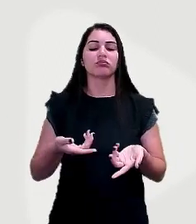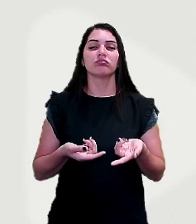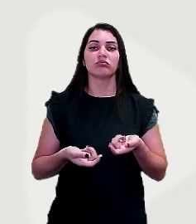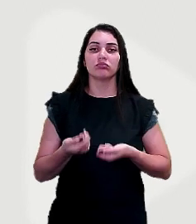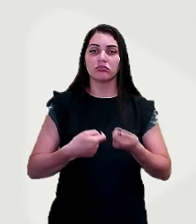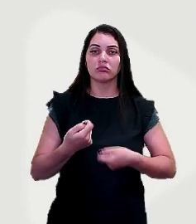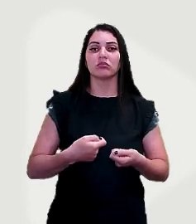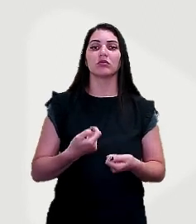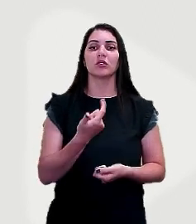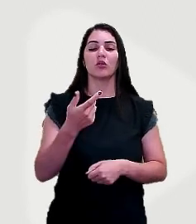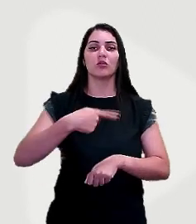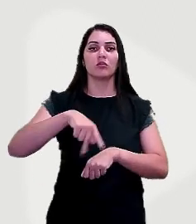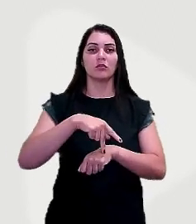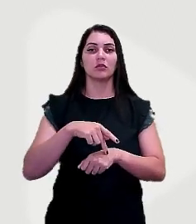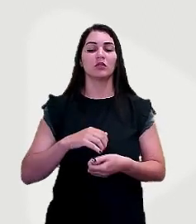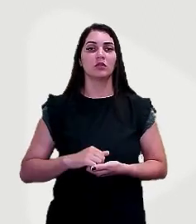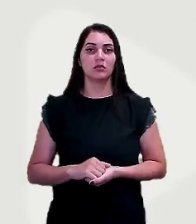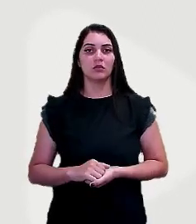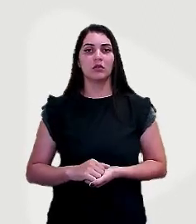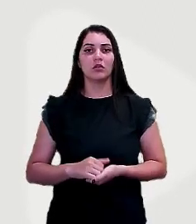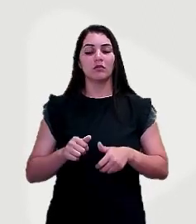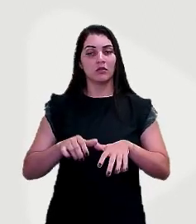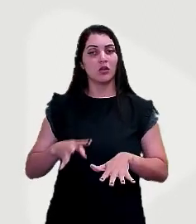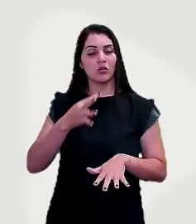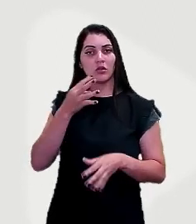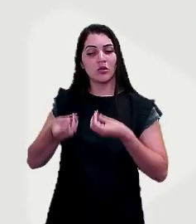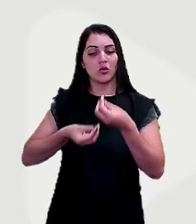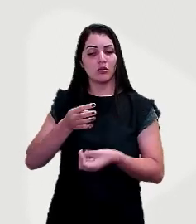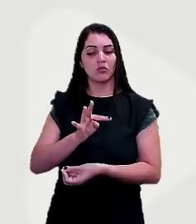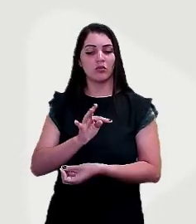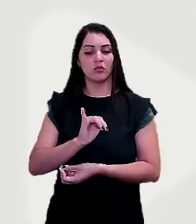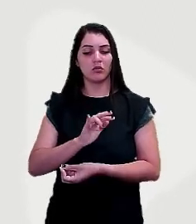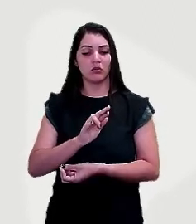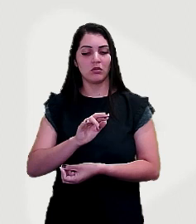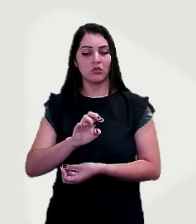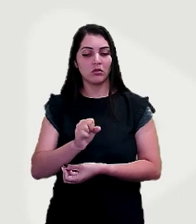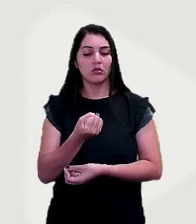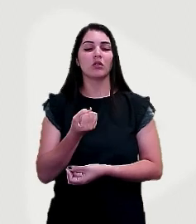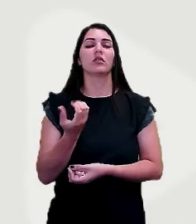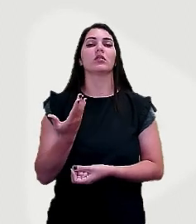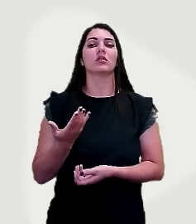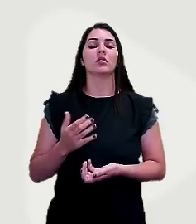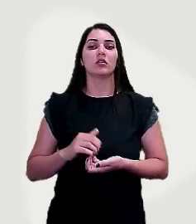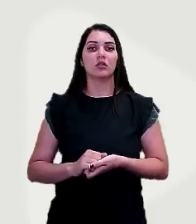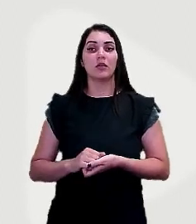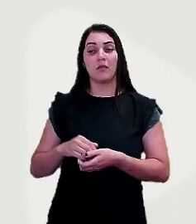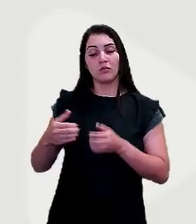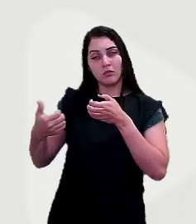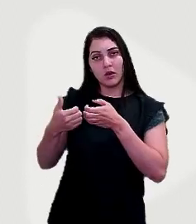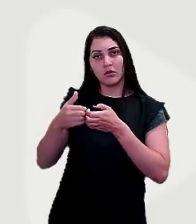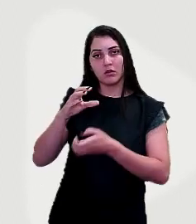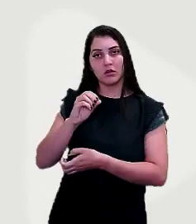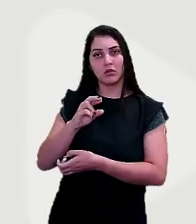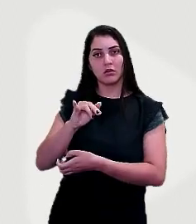países, chamados que ficaram conhecidos como TRIGs asiáticos. E o mais próspero deles, a Coreia do Sul, que é de onde